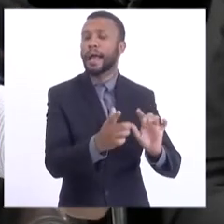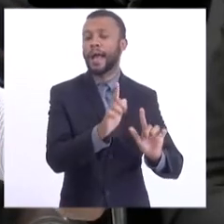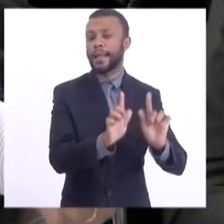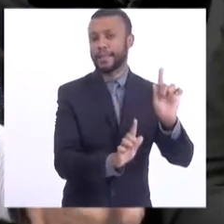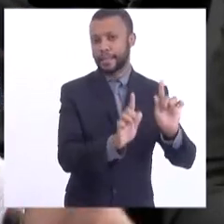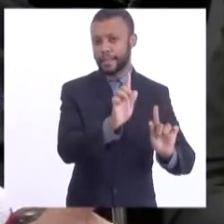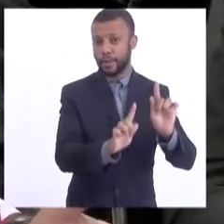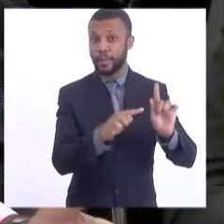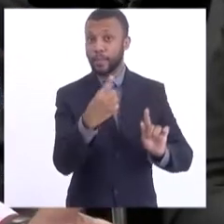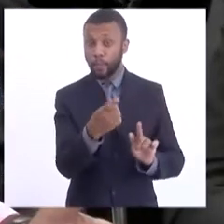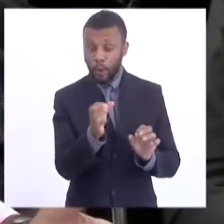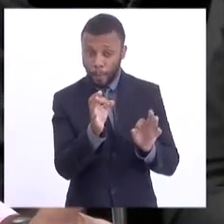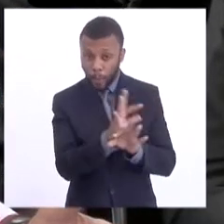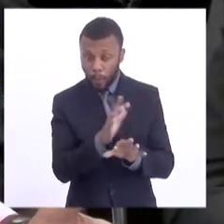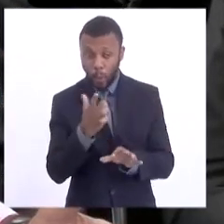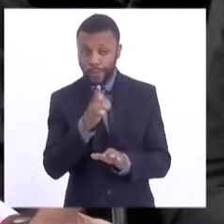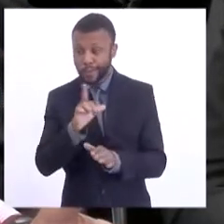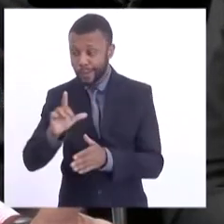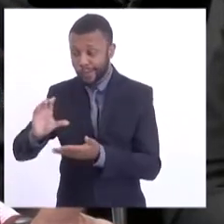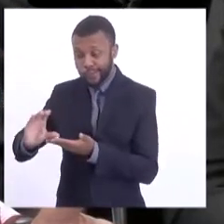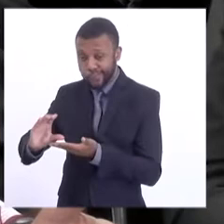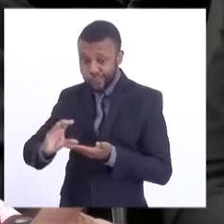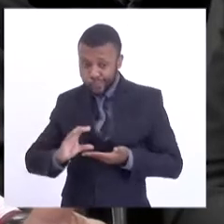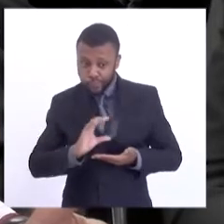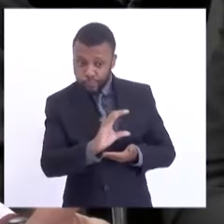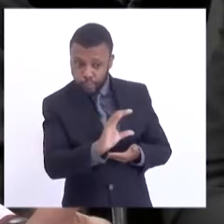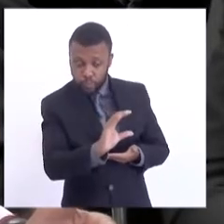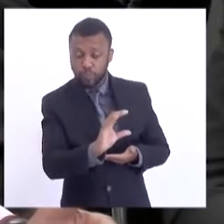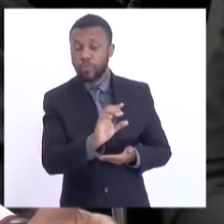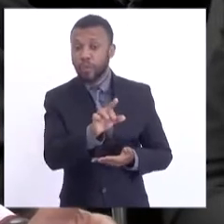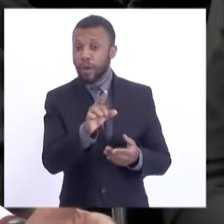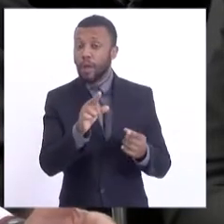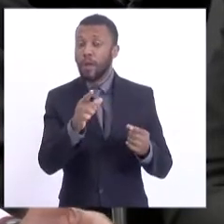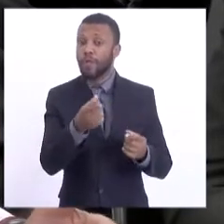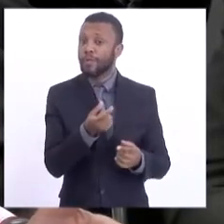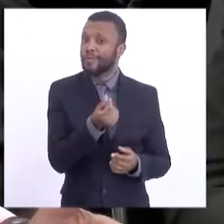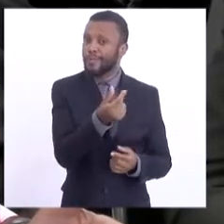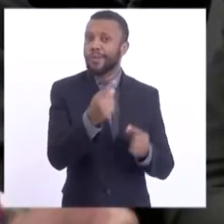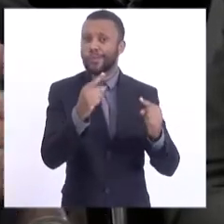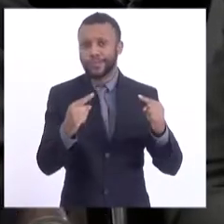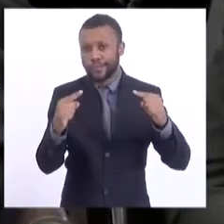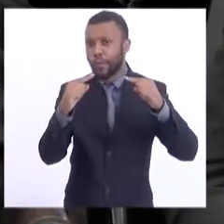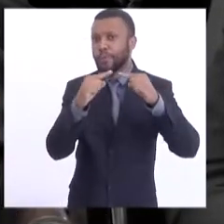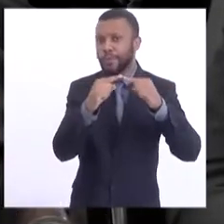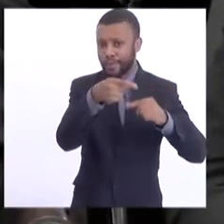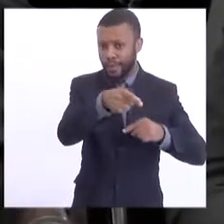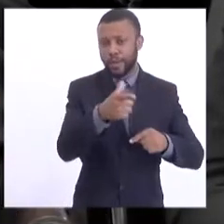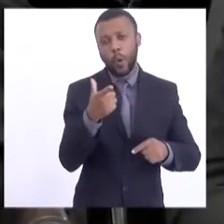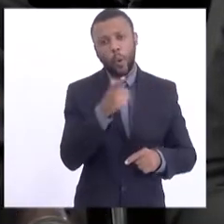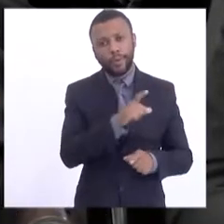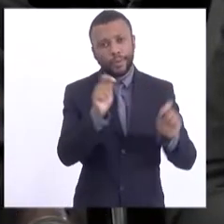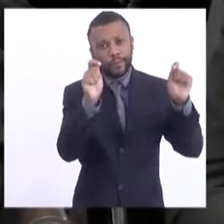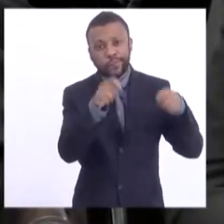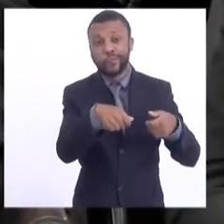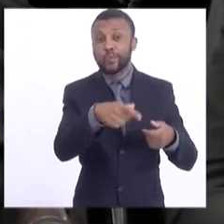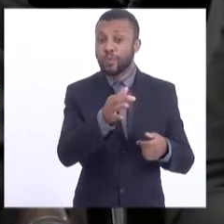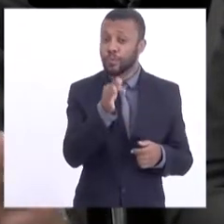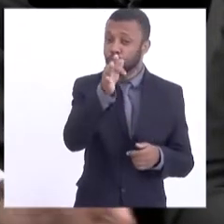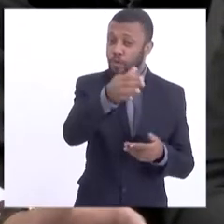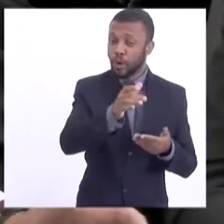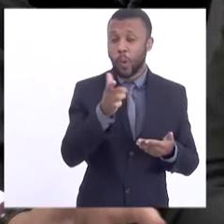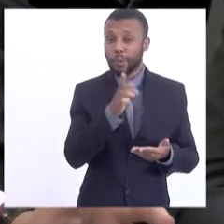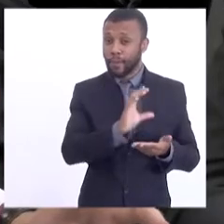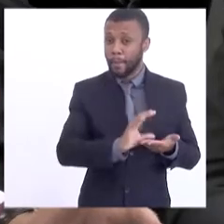só colocava pelo que ele tinha capacidade empenhar com isso a gente evitou que houvesse